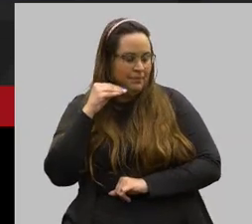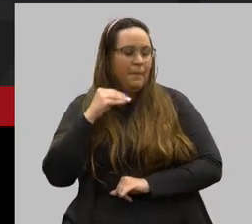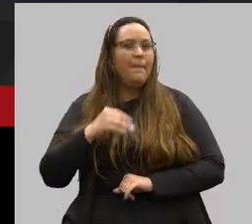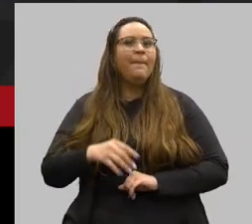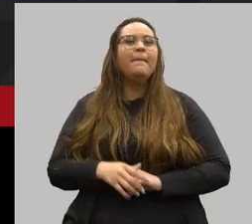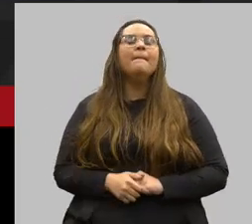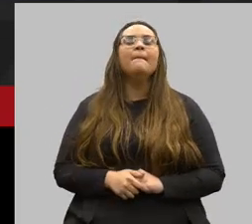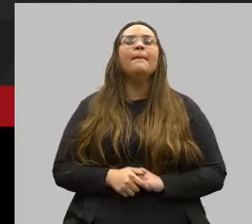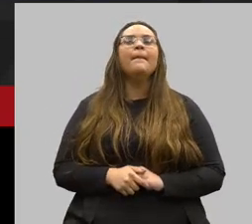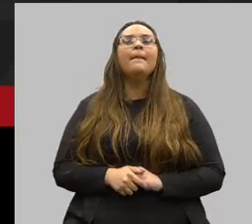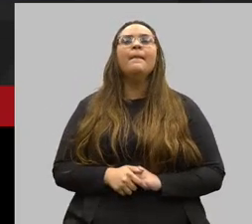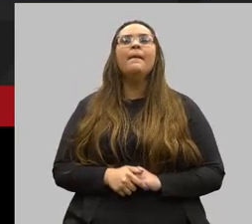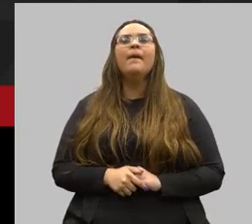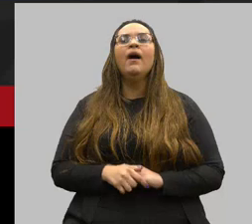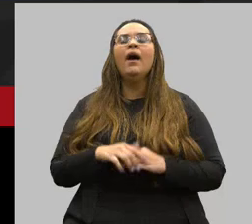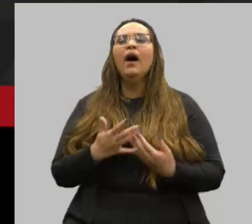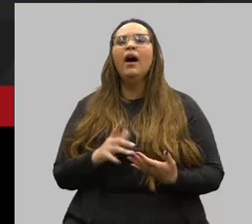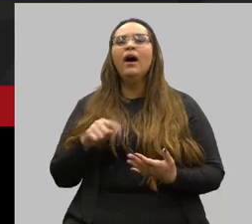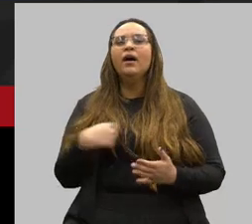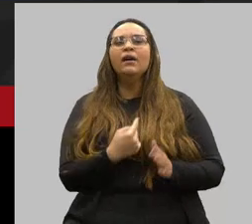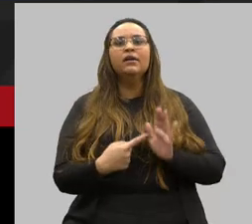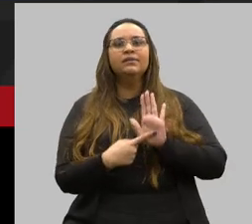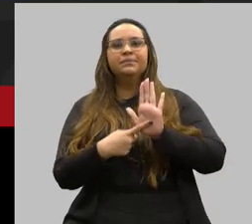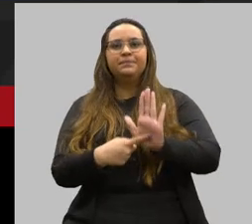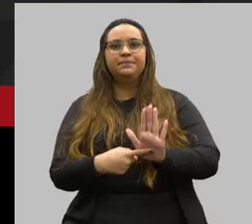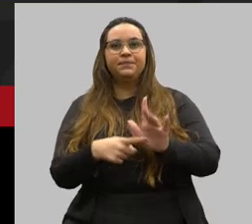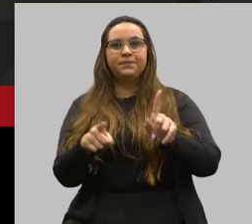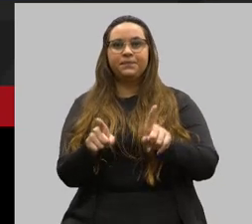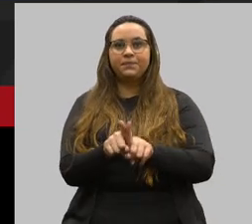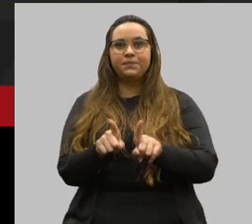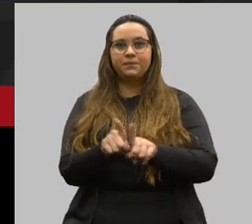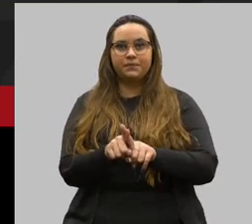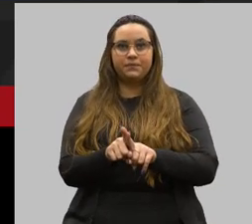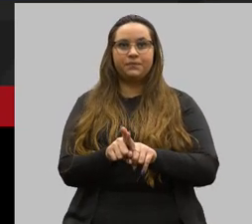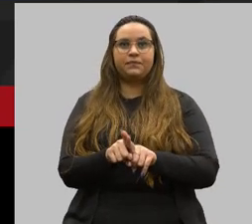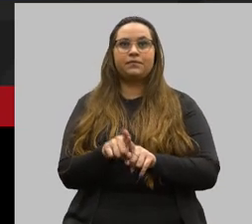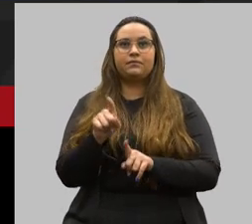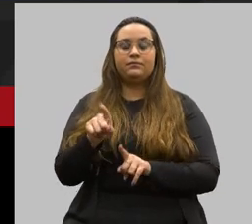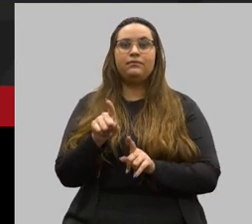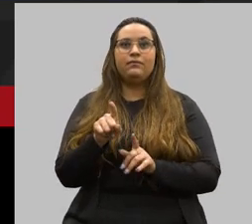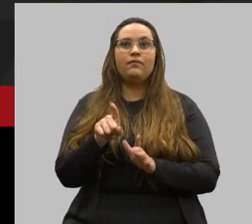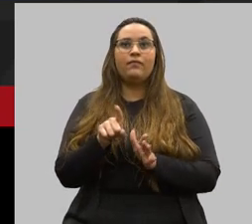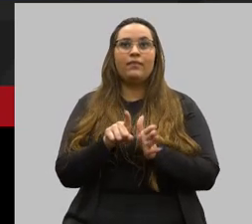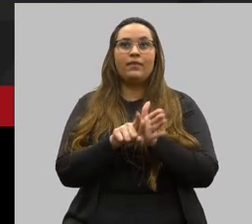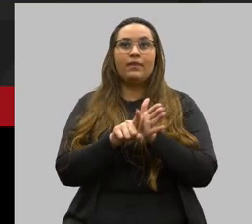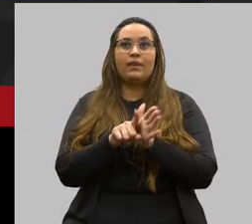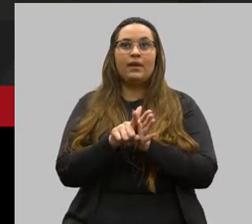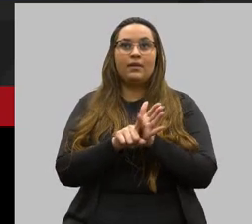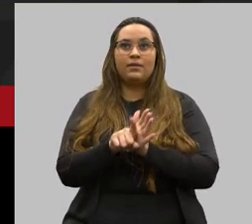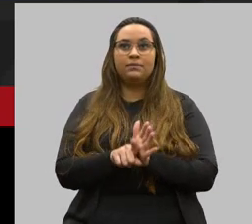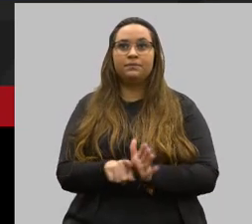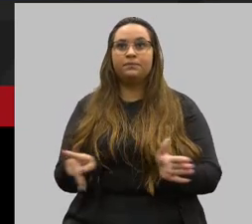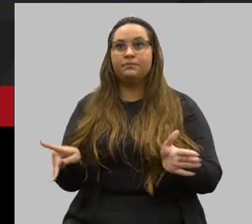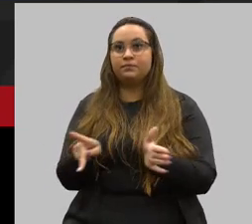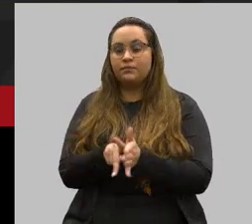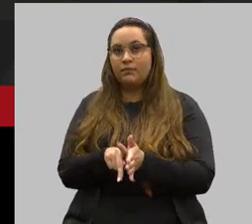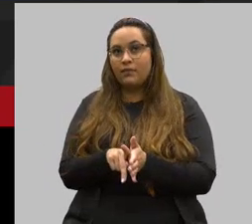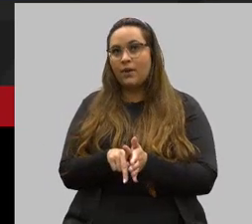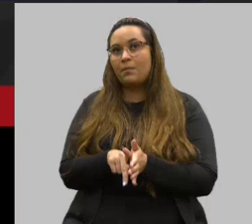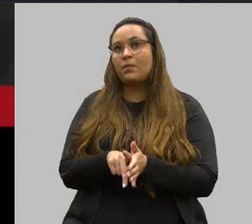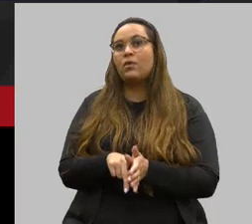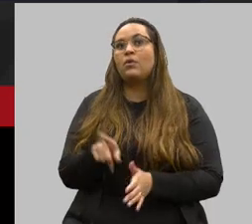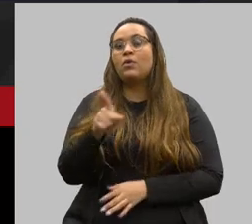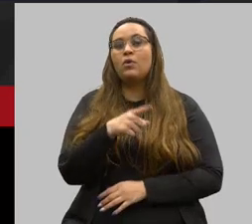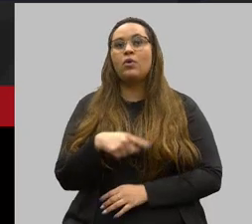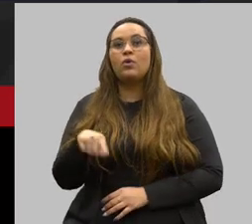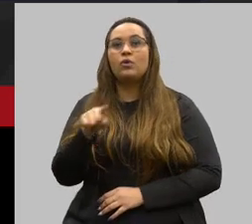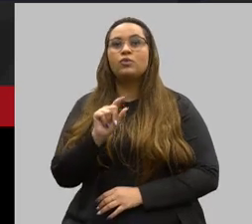eh nós trouxemos aqui né No que diz respeito ao eixo né da do da produtividade da Polícia Civil